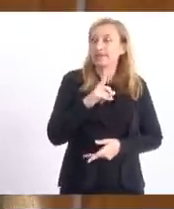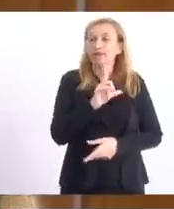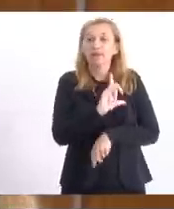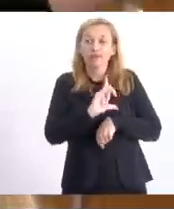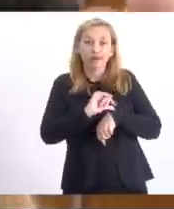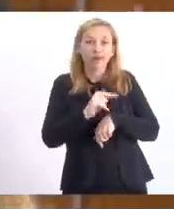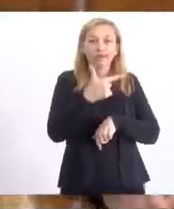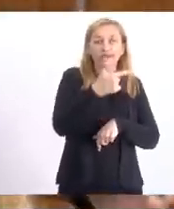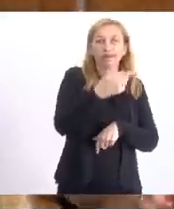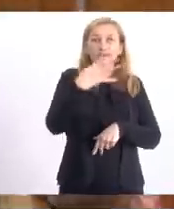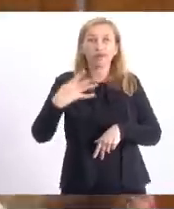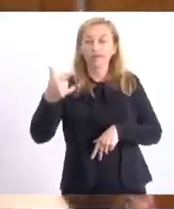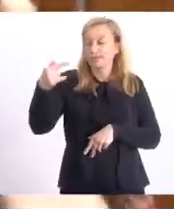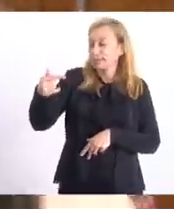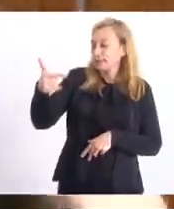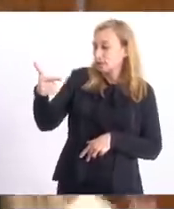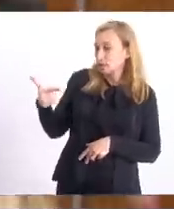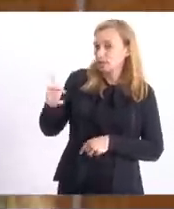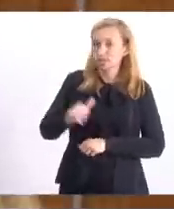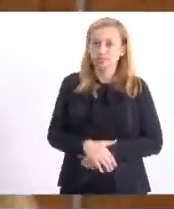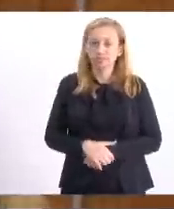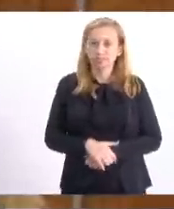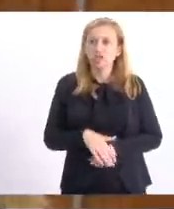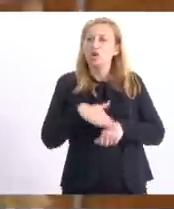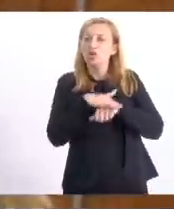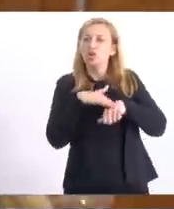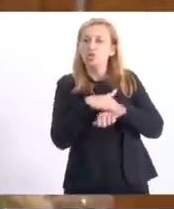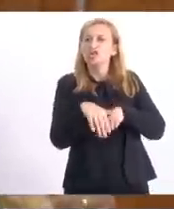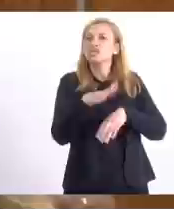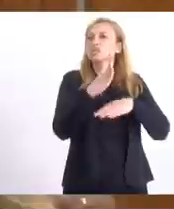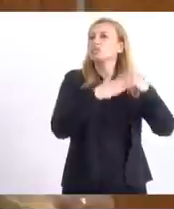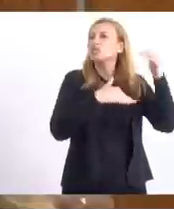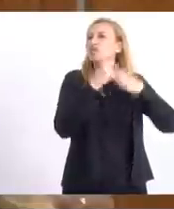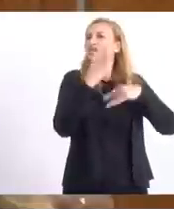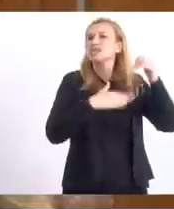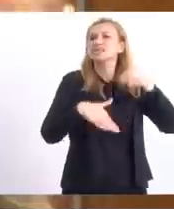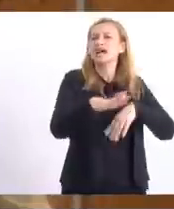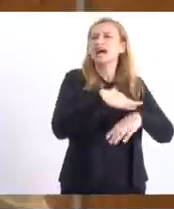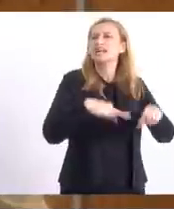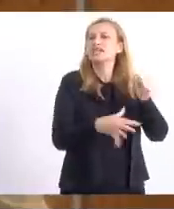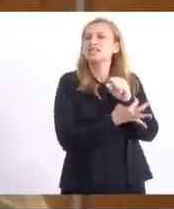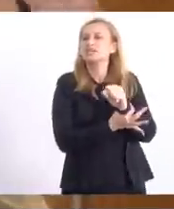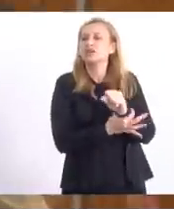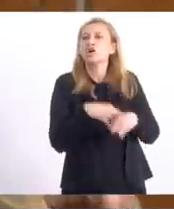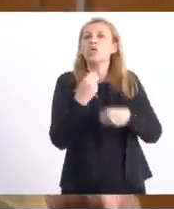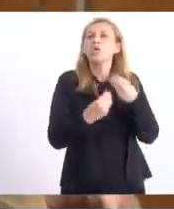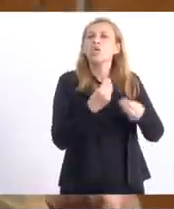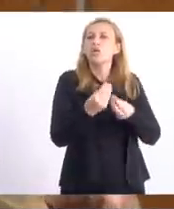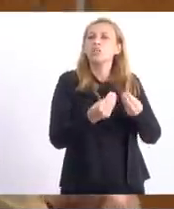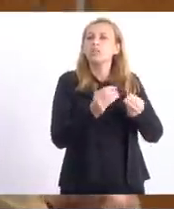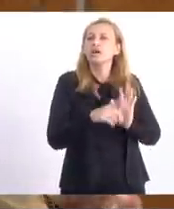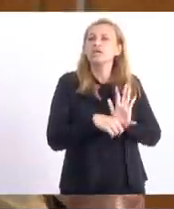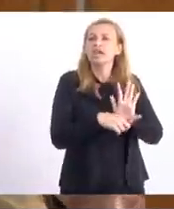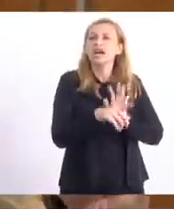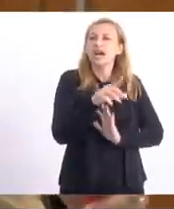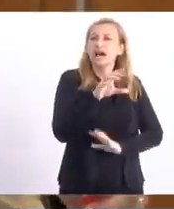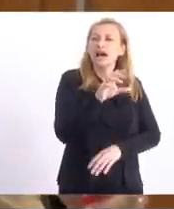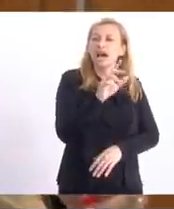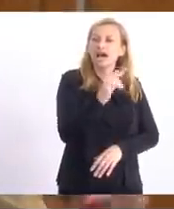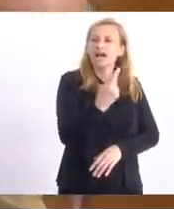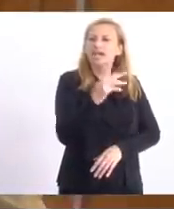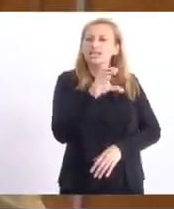de 24 por 72. Conversa com um profissional da área de segurança, como é o atendimento no